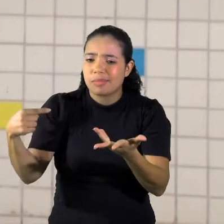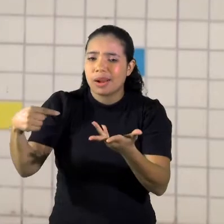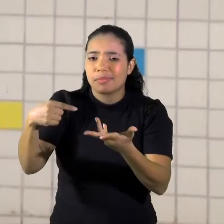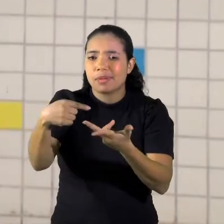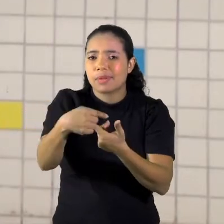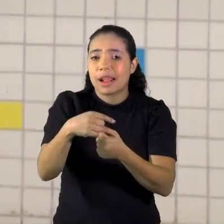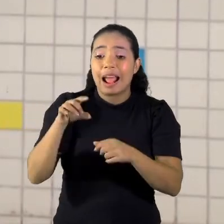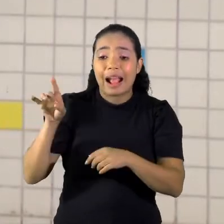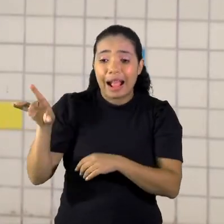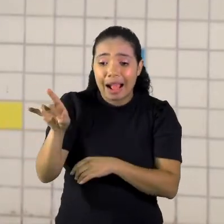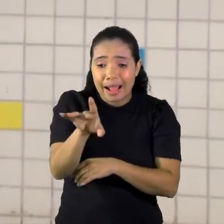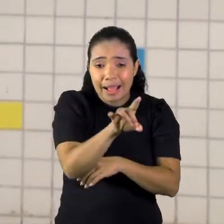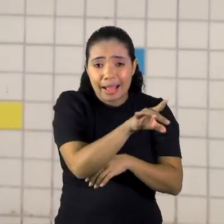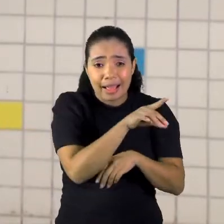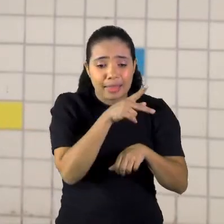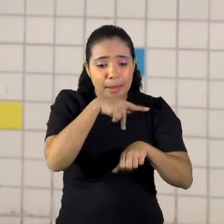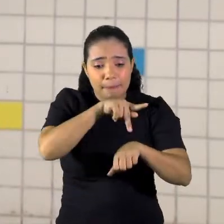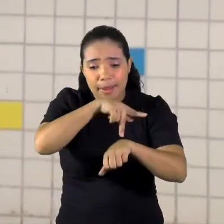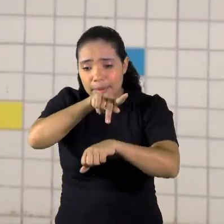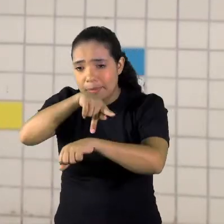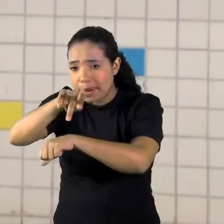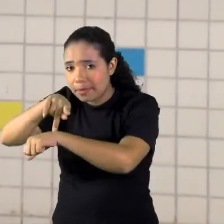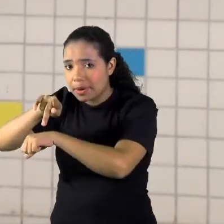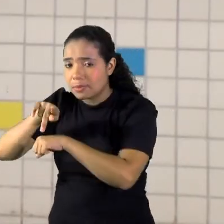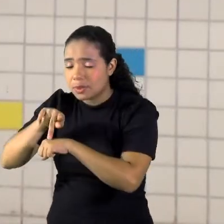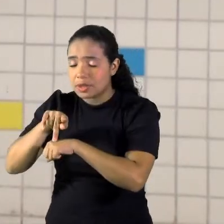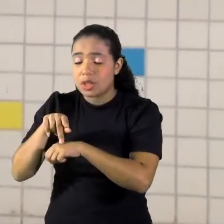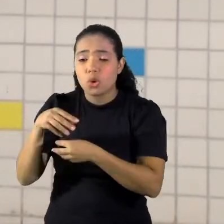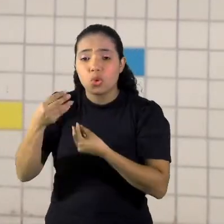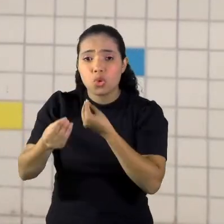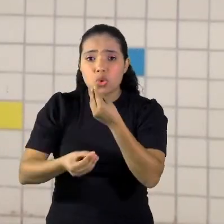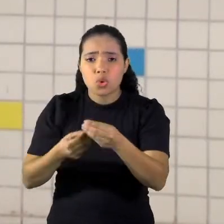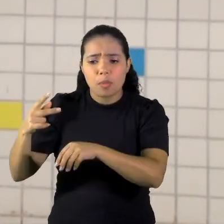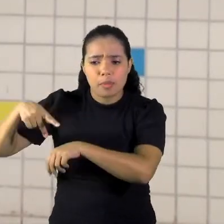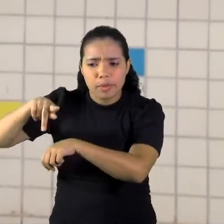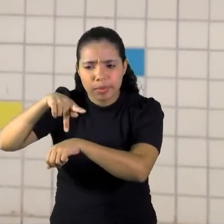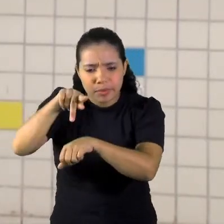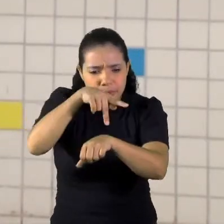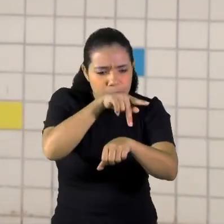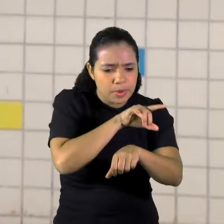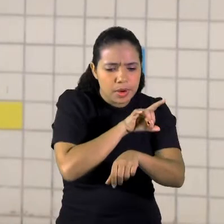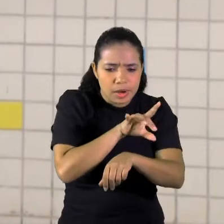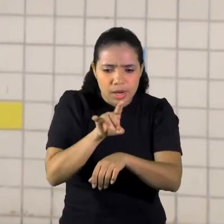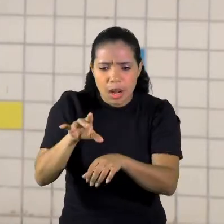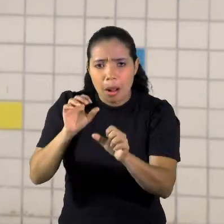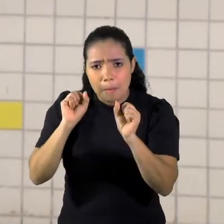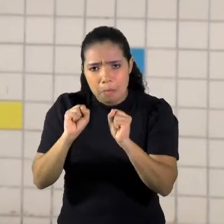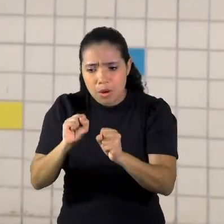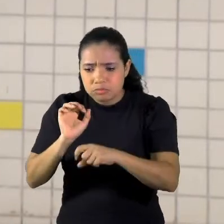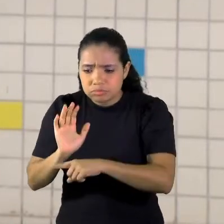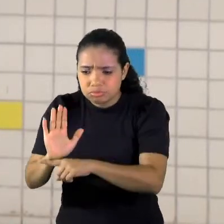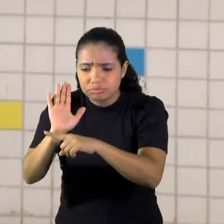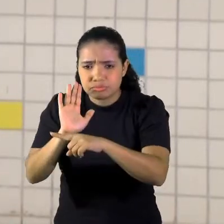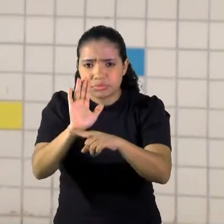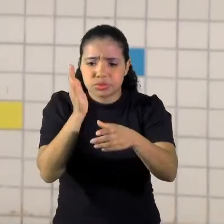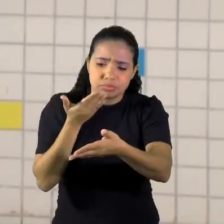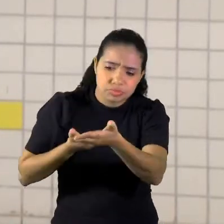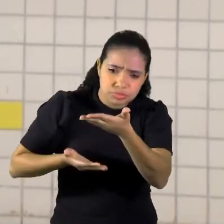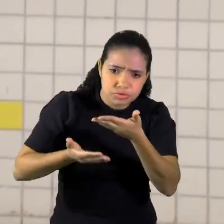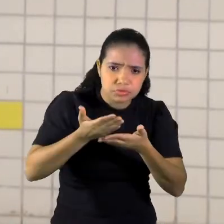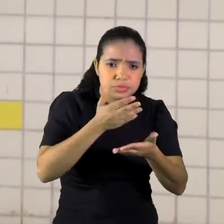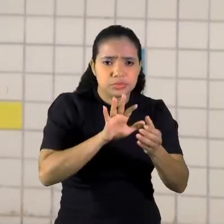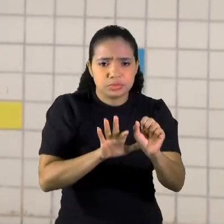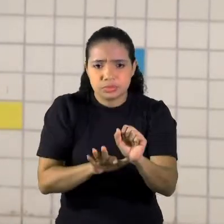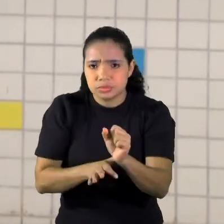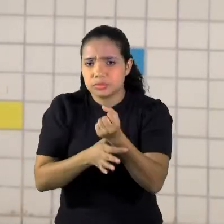país membro e como que esses países membros podem contribuir para